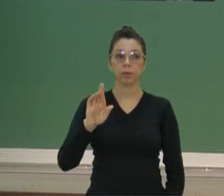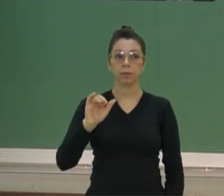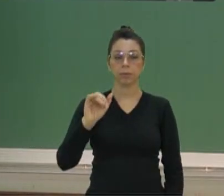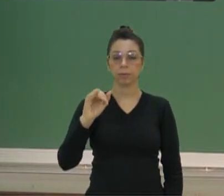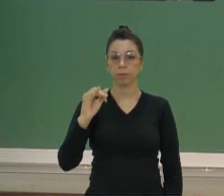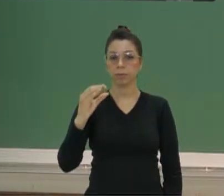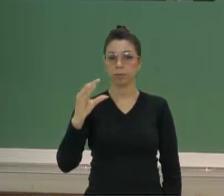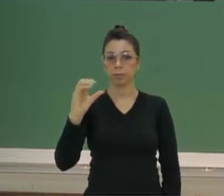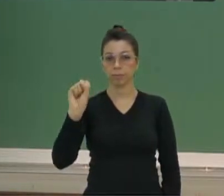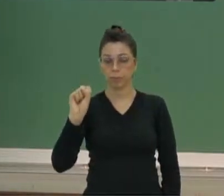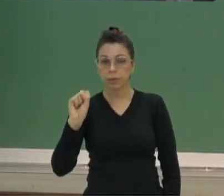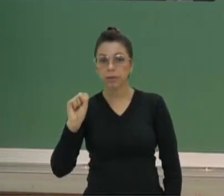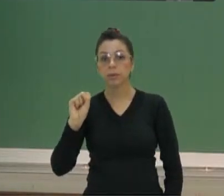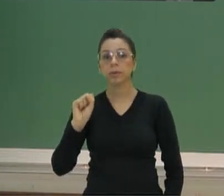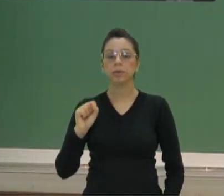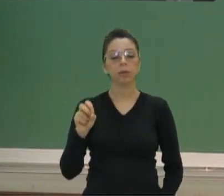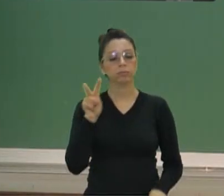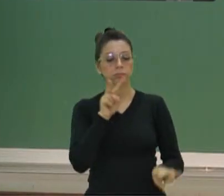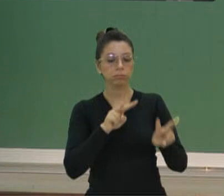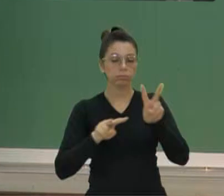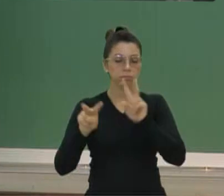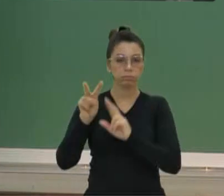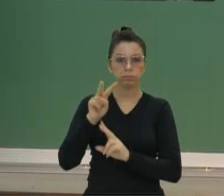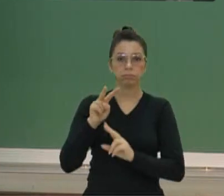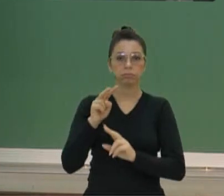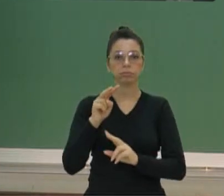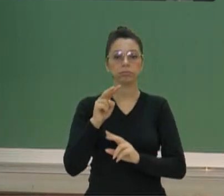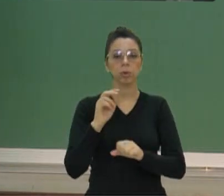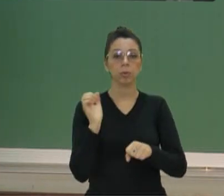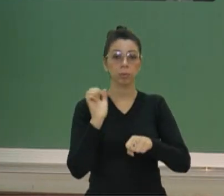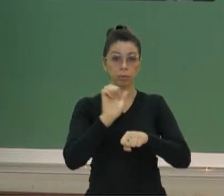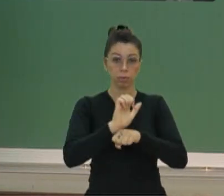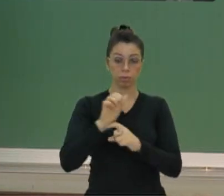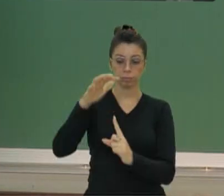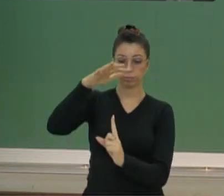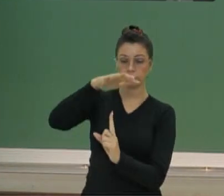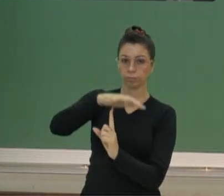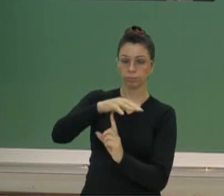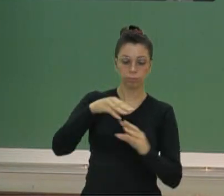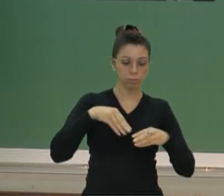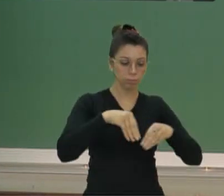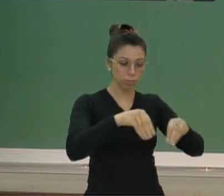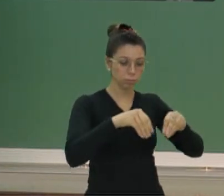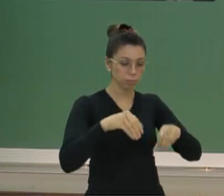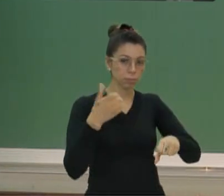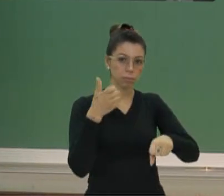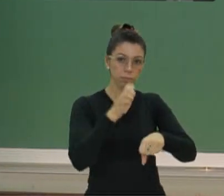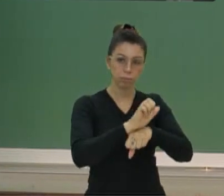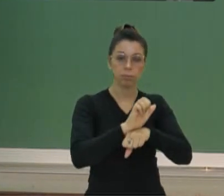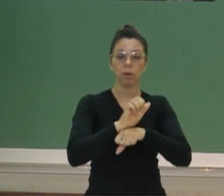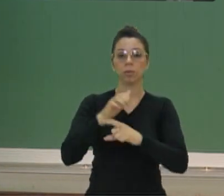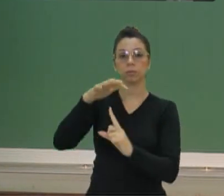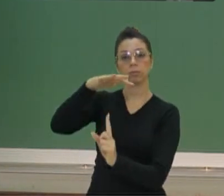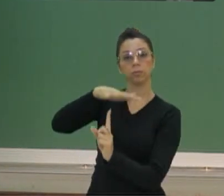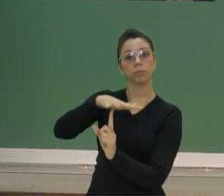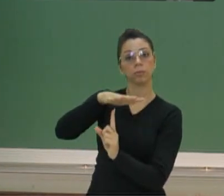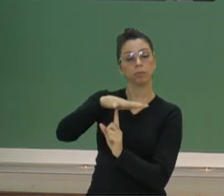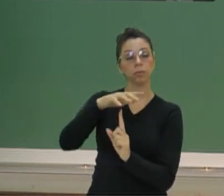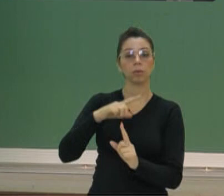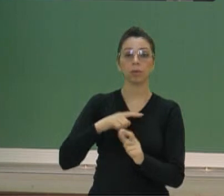que ser observado dentro do território do estado do Paraná. Veja, território e estado do Paraná. Nós temos um